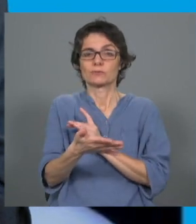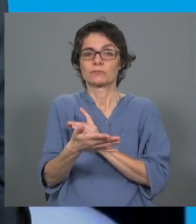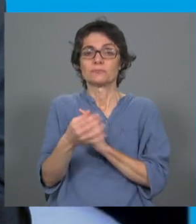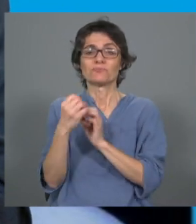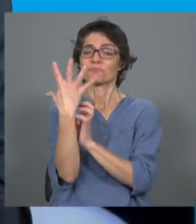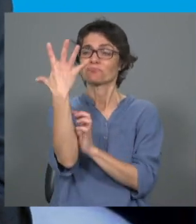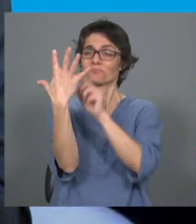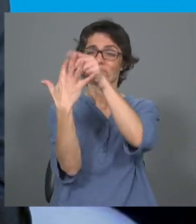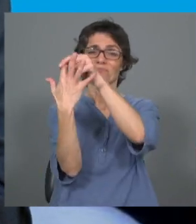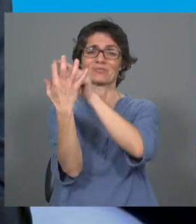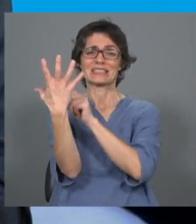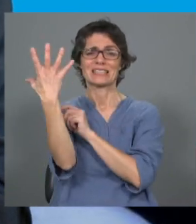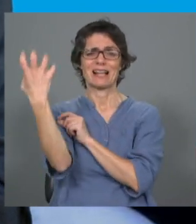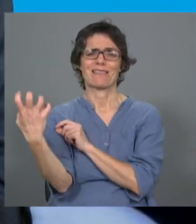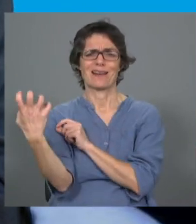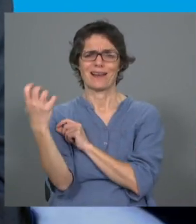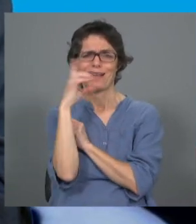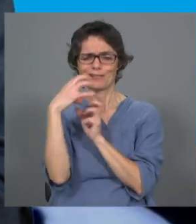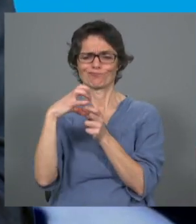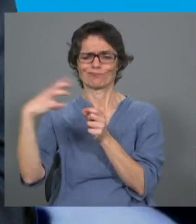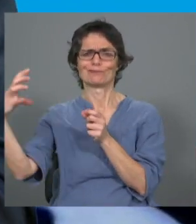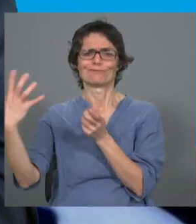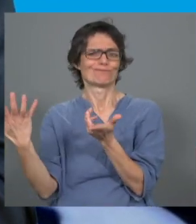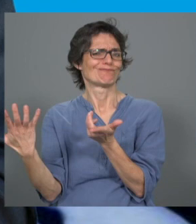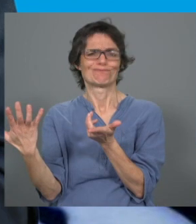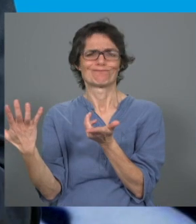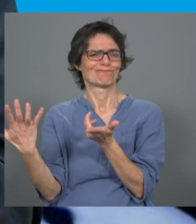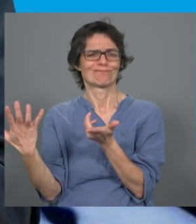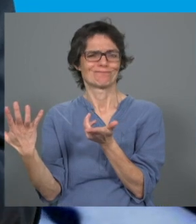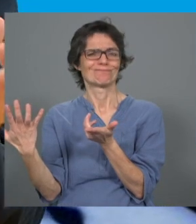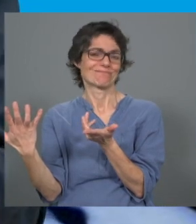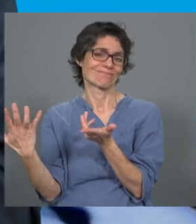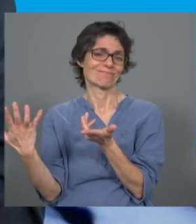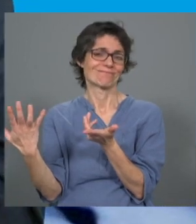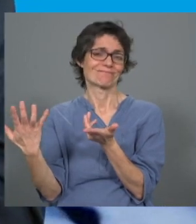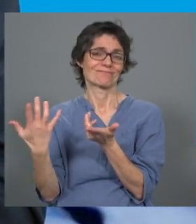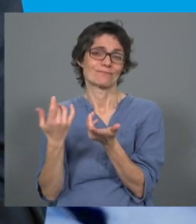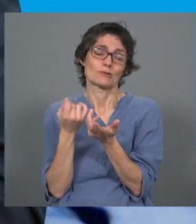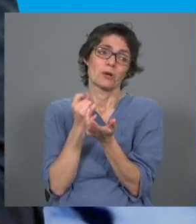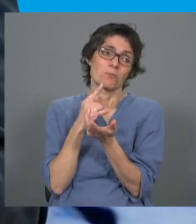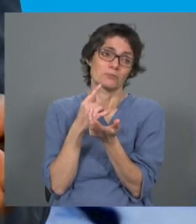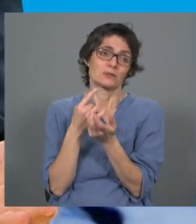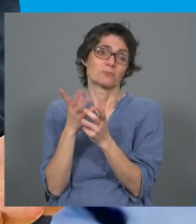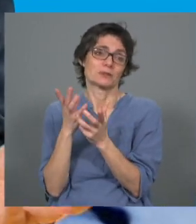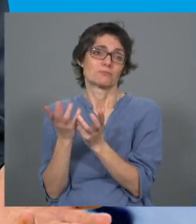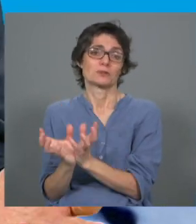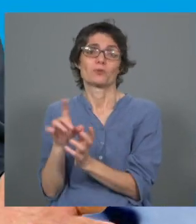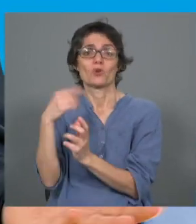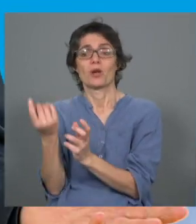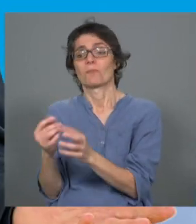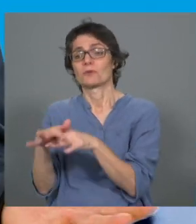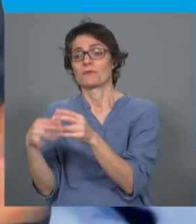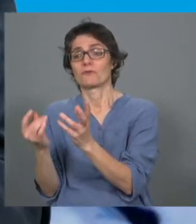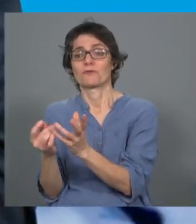não deixa de ser ramo, mas acaba por secar e acaba por... Bem, pode ser bom para fazer o cesto de vimos ou pode ser bom para